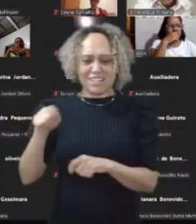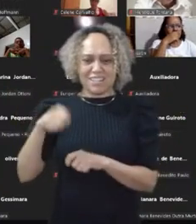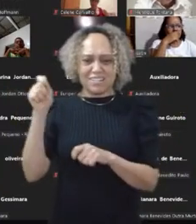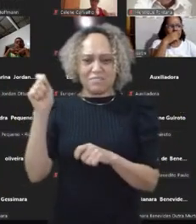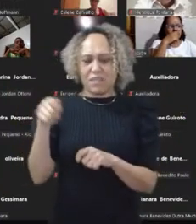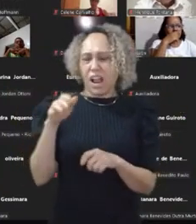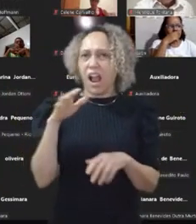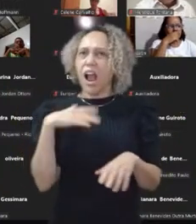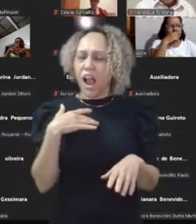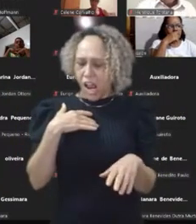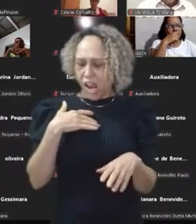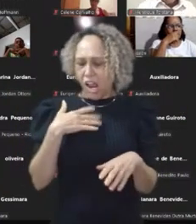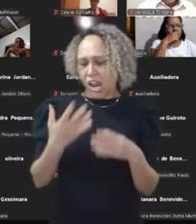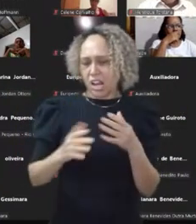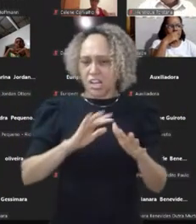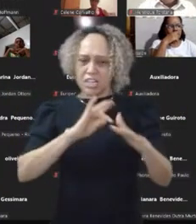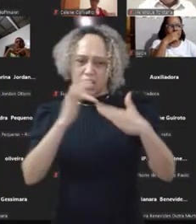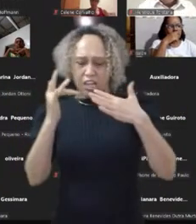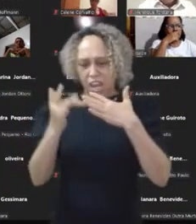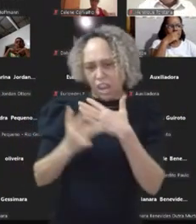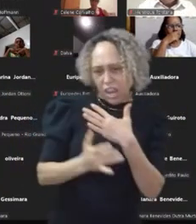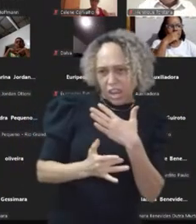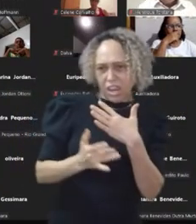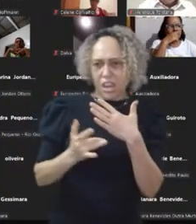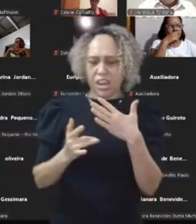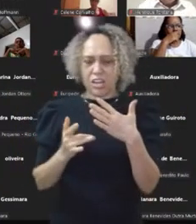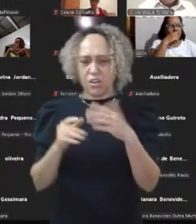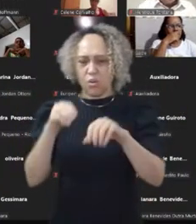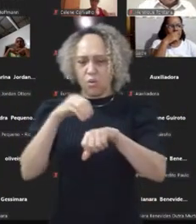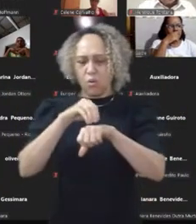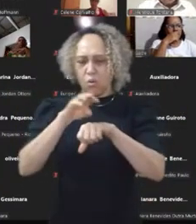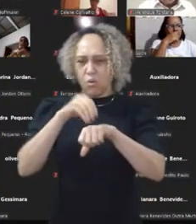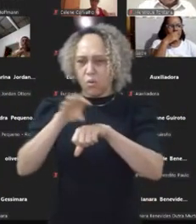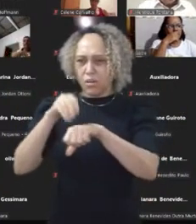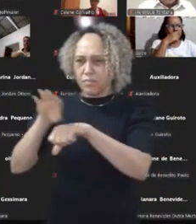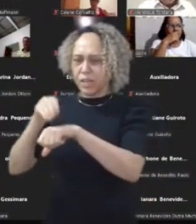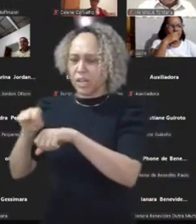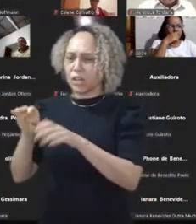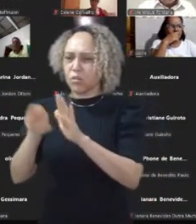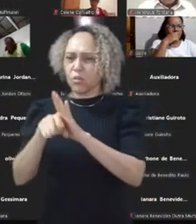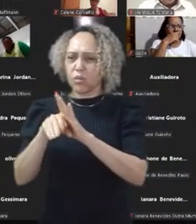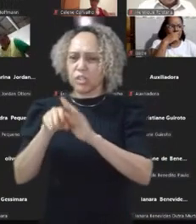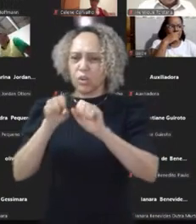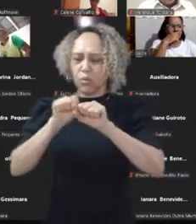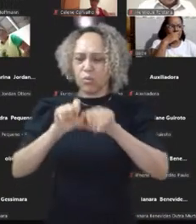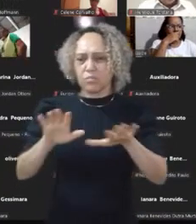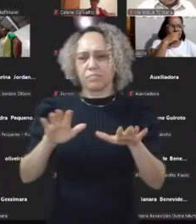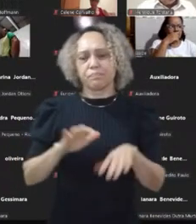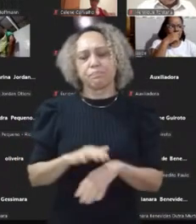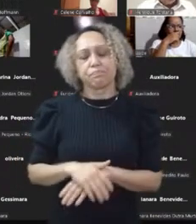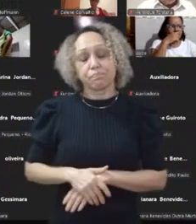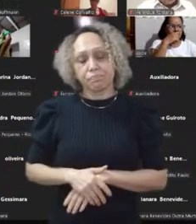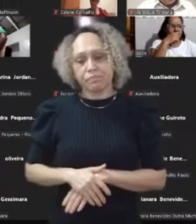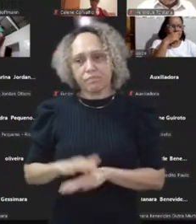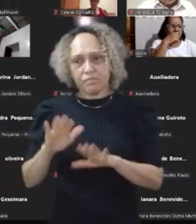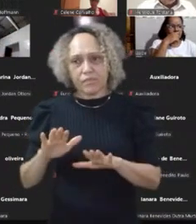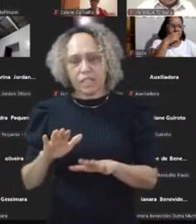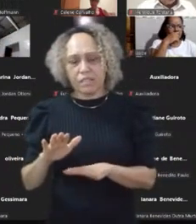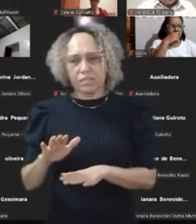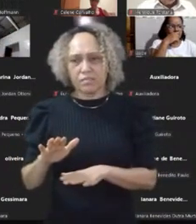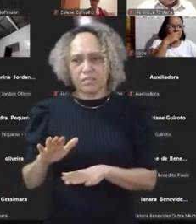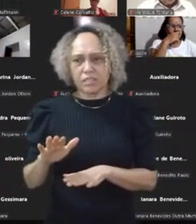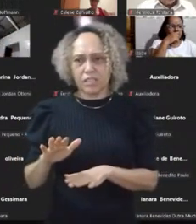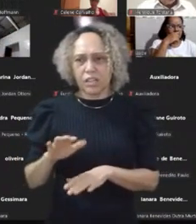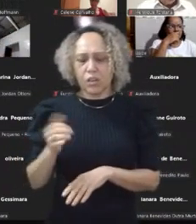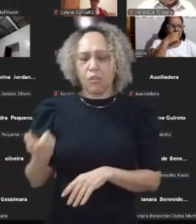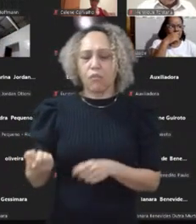como trabalhar as redes ou como enfim disseminar conteúdo justamente E aí eu volto pr pra questão do presentismo essas redes estão em